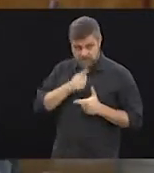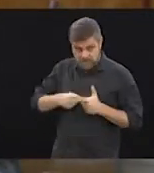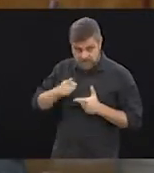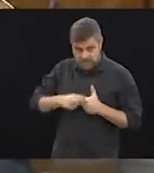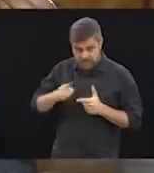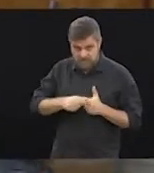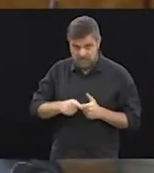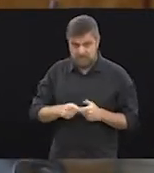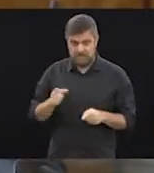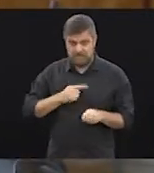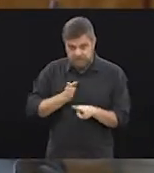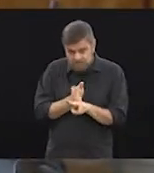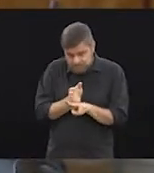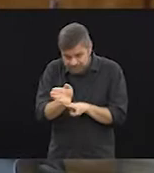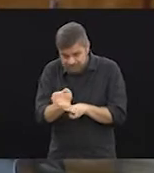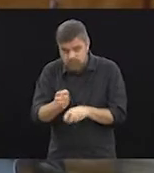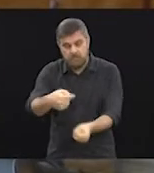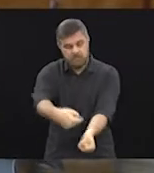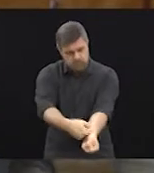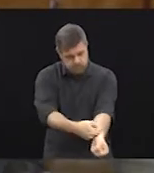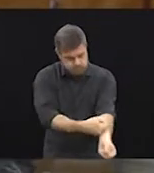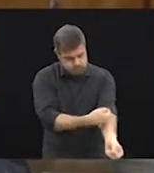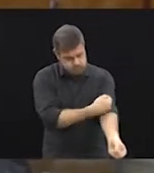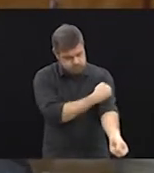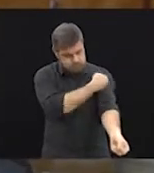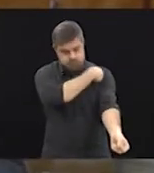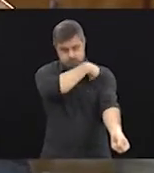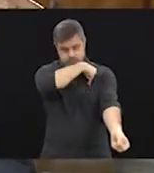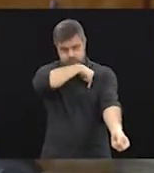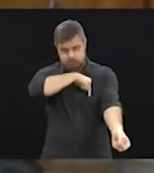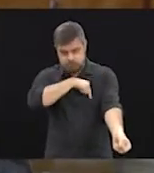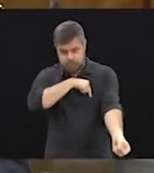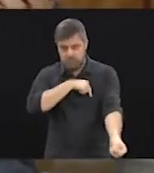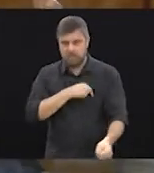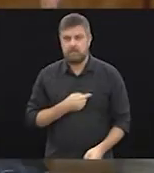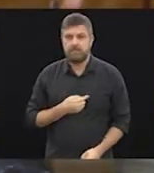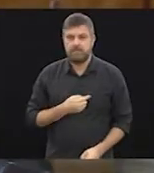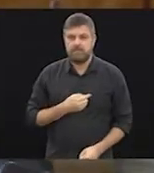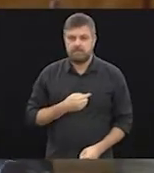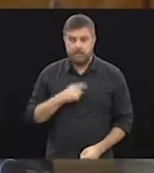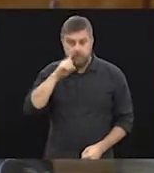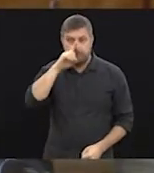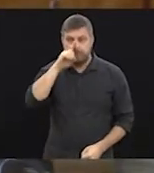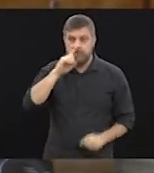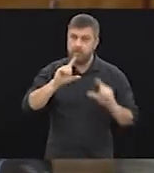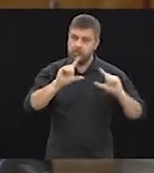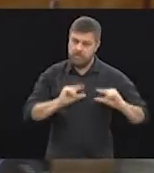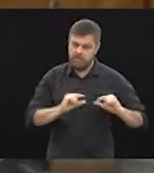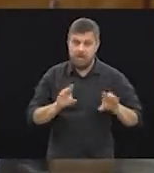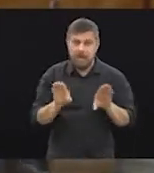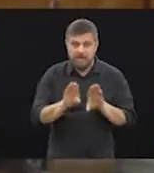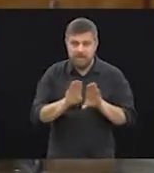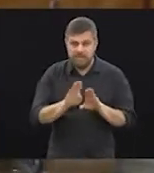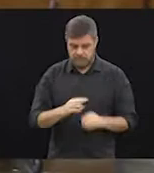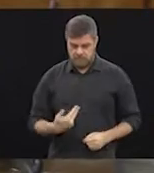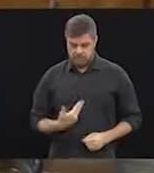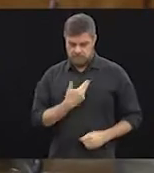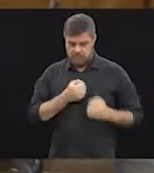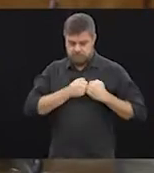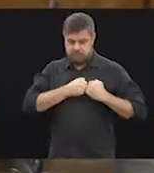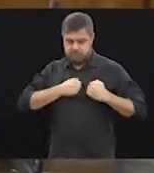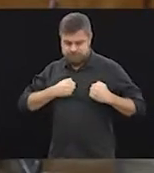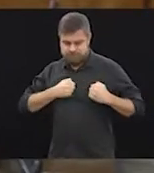cardíacos. Através do cateterismo cardíaco, que seria uma cirurgia minimamente invasiva, e através da